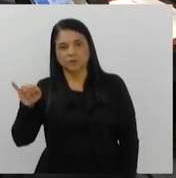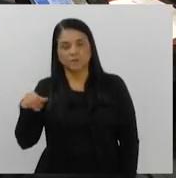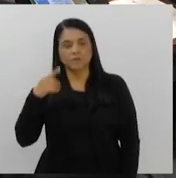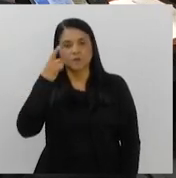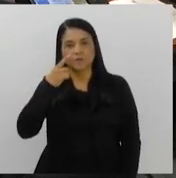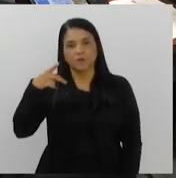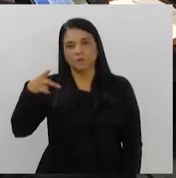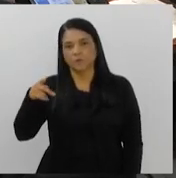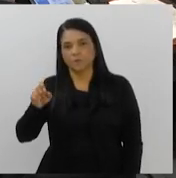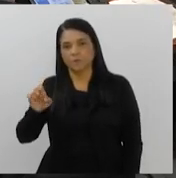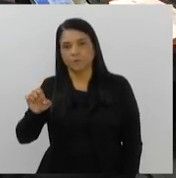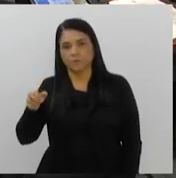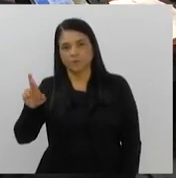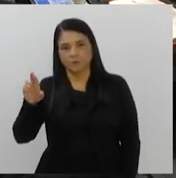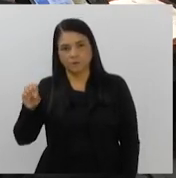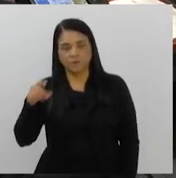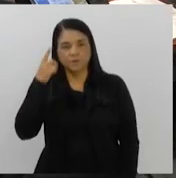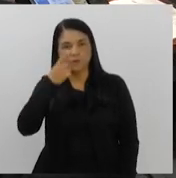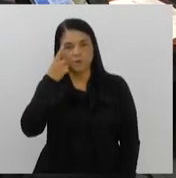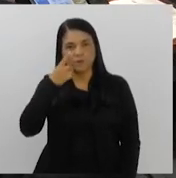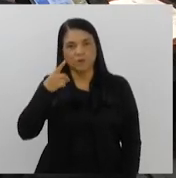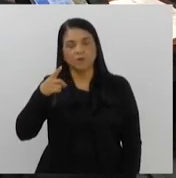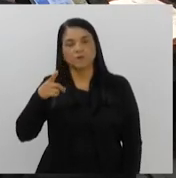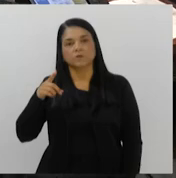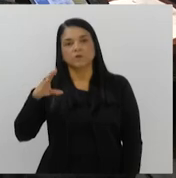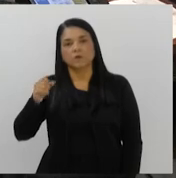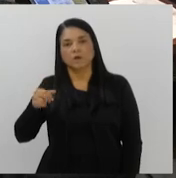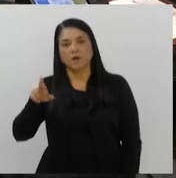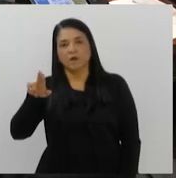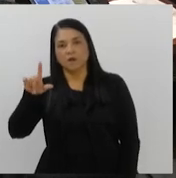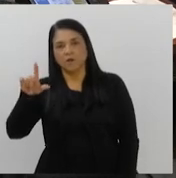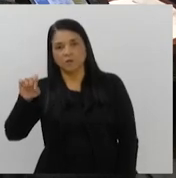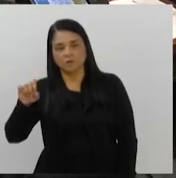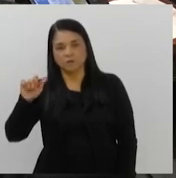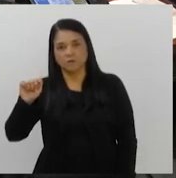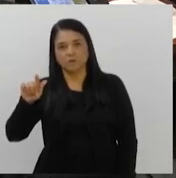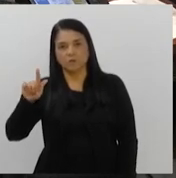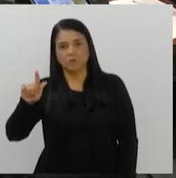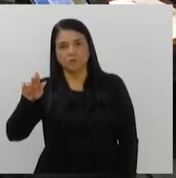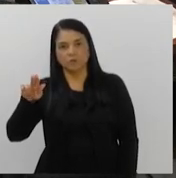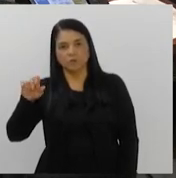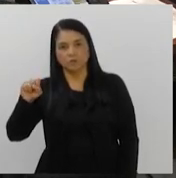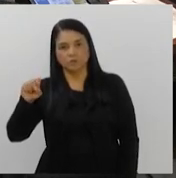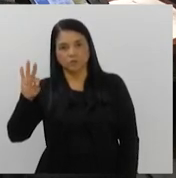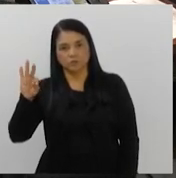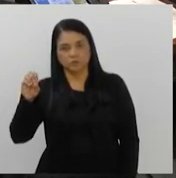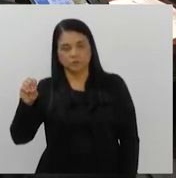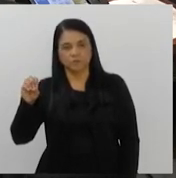Ricardo, deputado doutor Carlos Augusto.